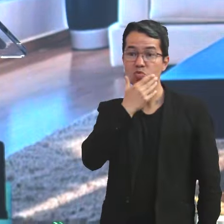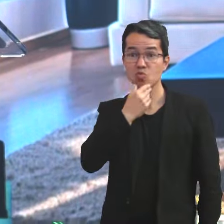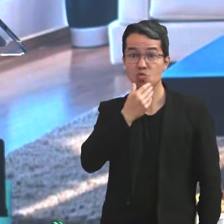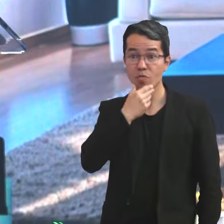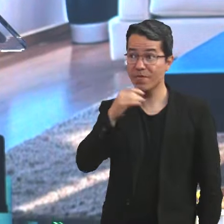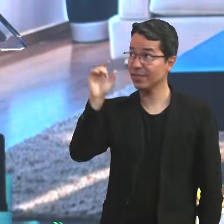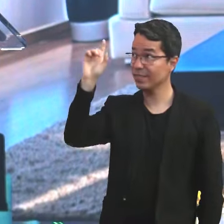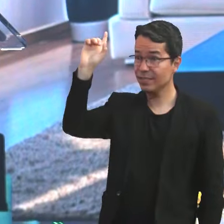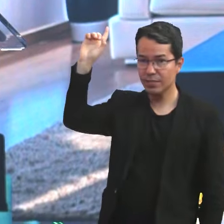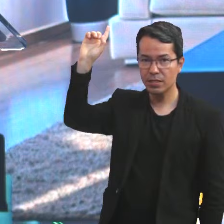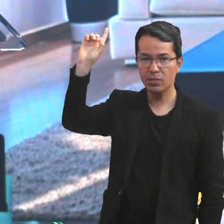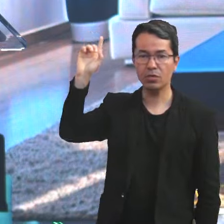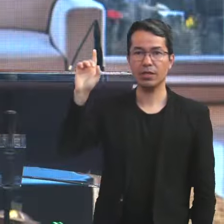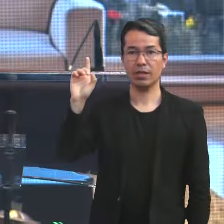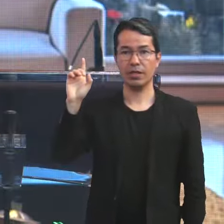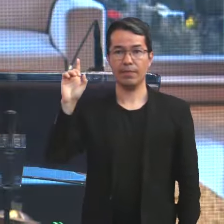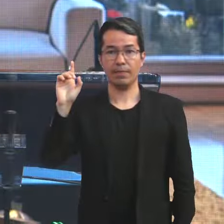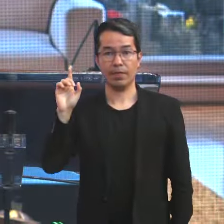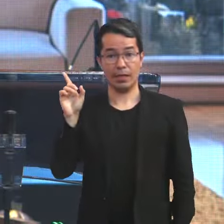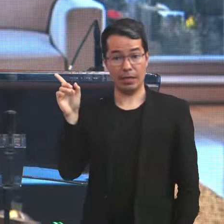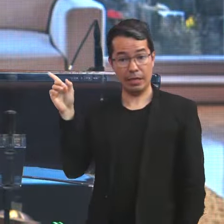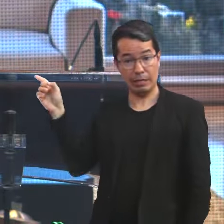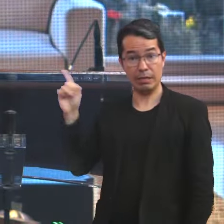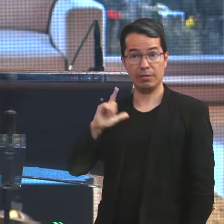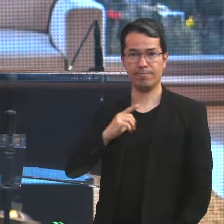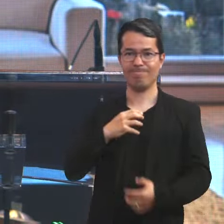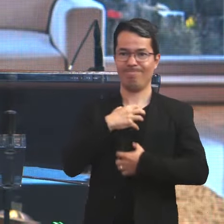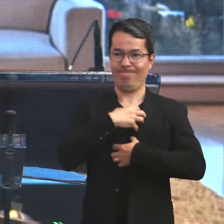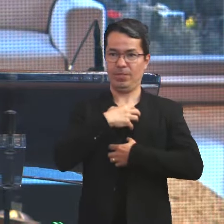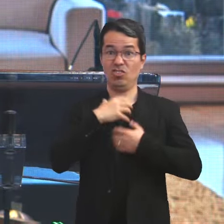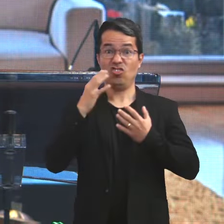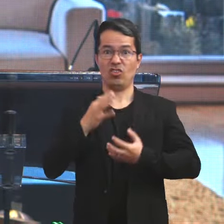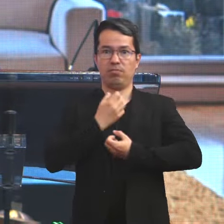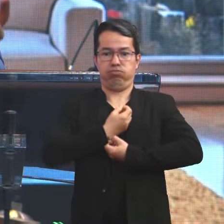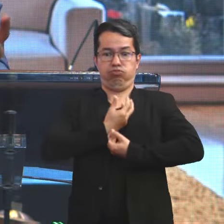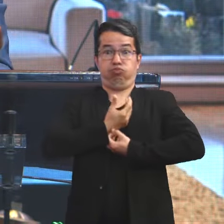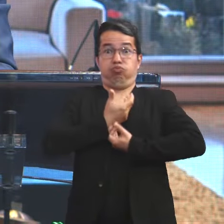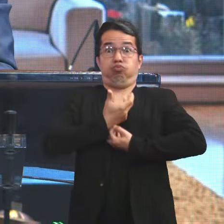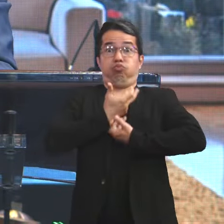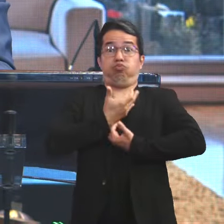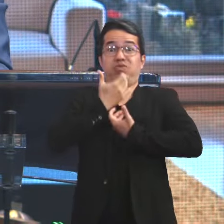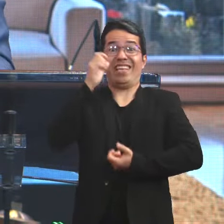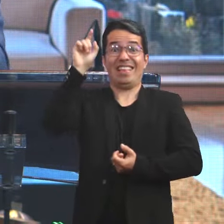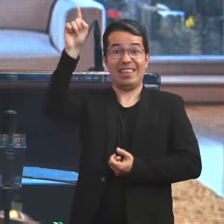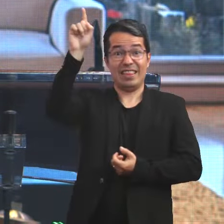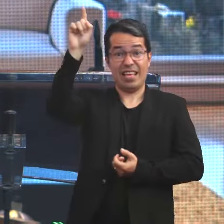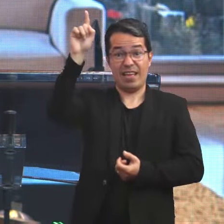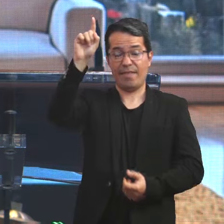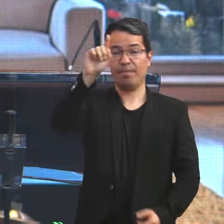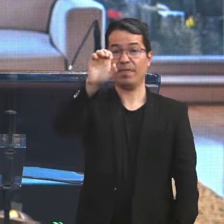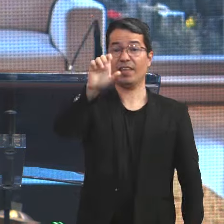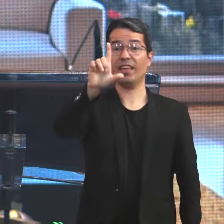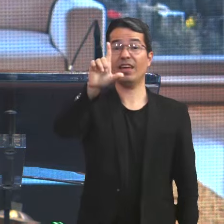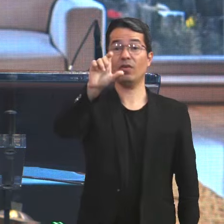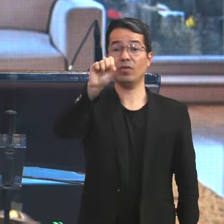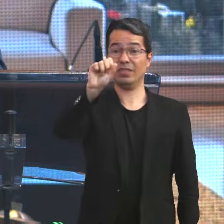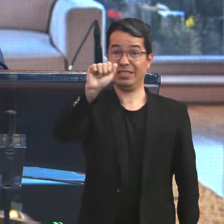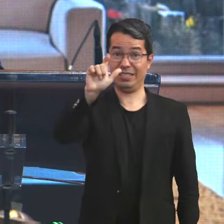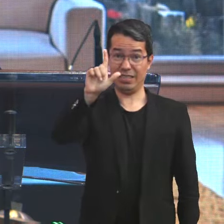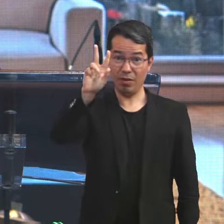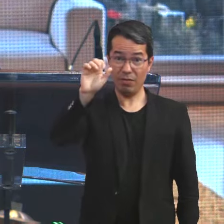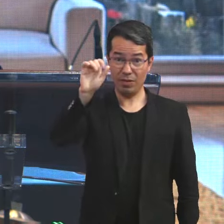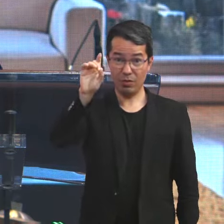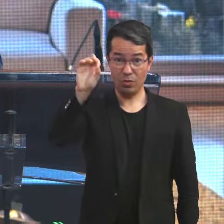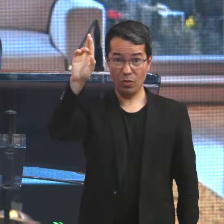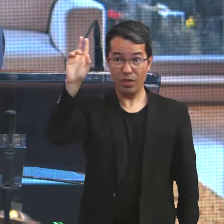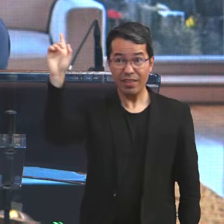participou de um avivamento um despertamento em El Salvador através desse movimento de equipar pessoas para pregar o